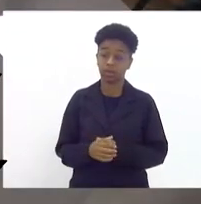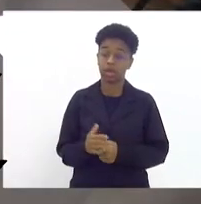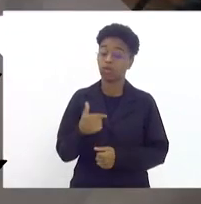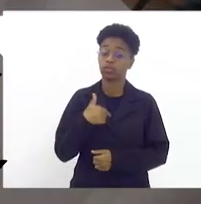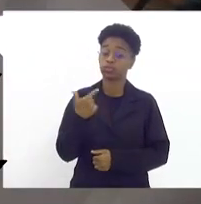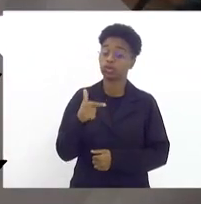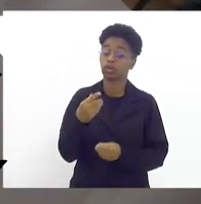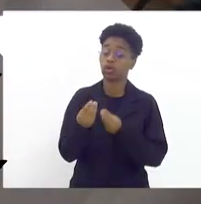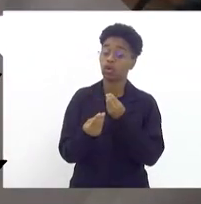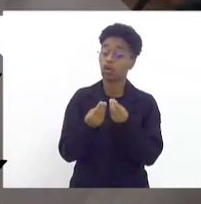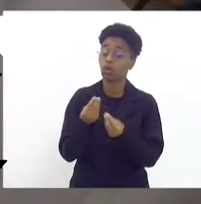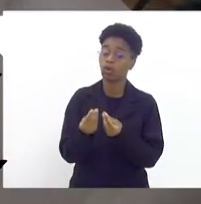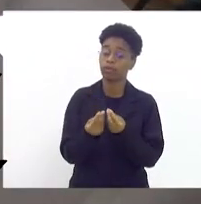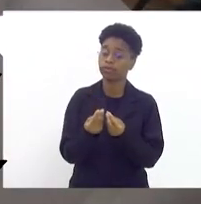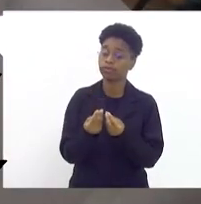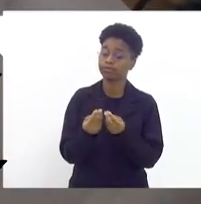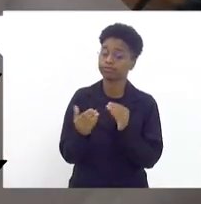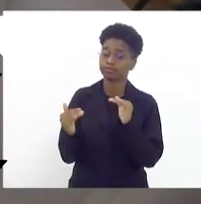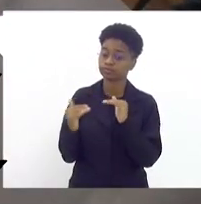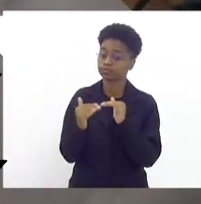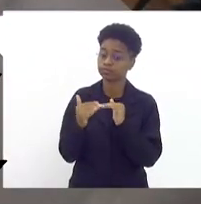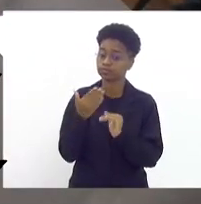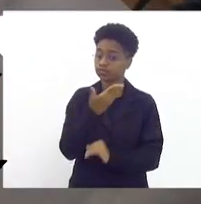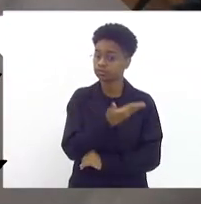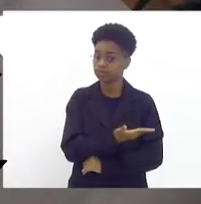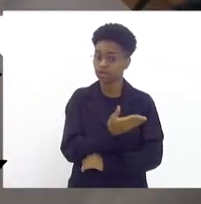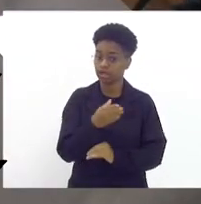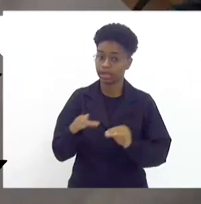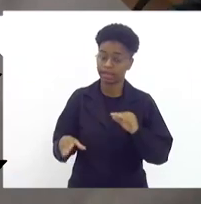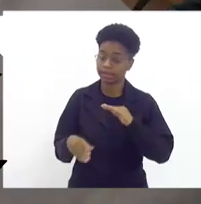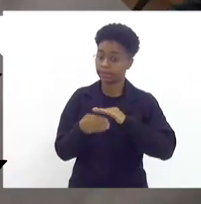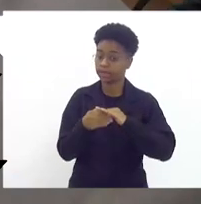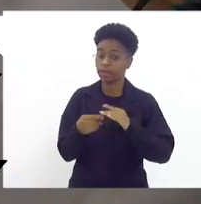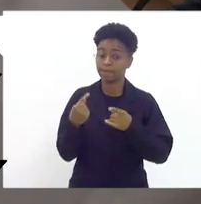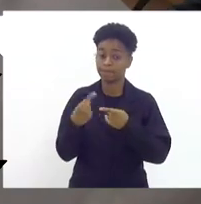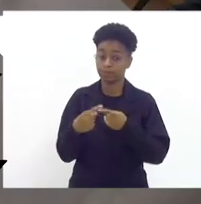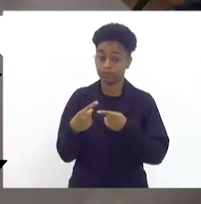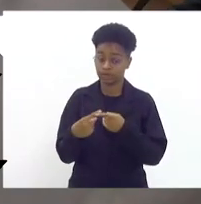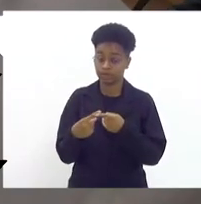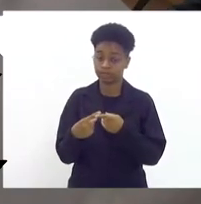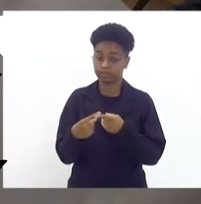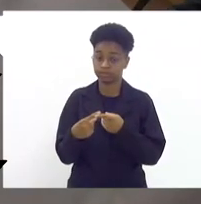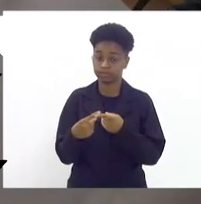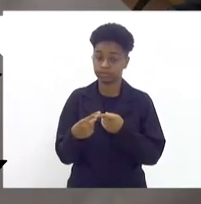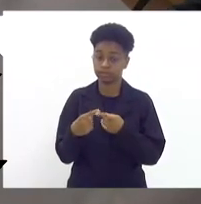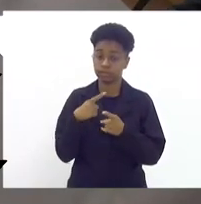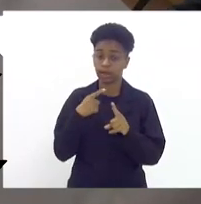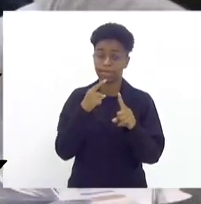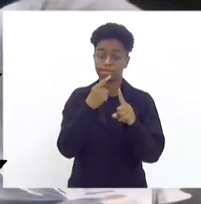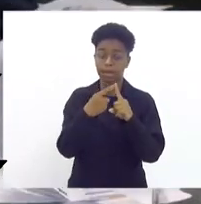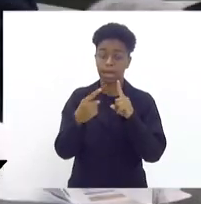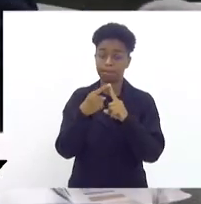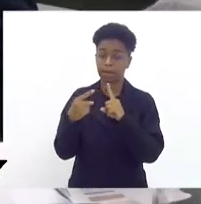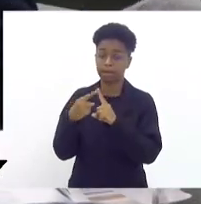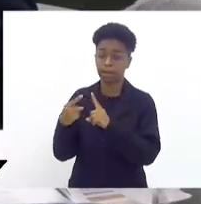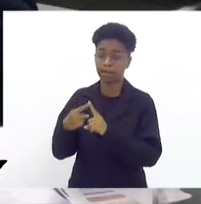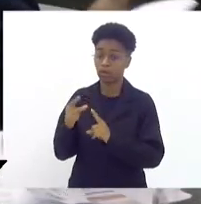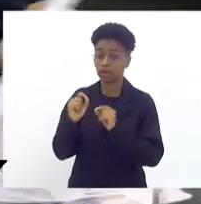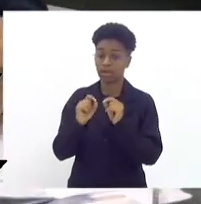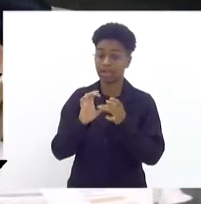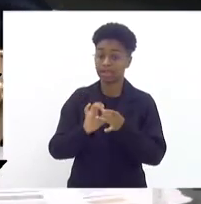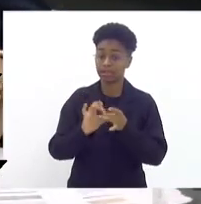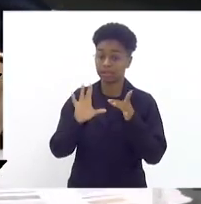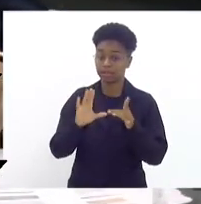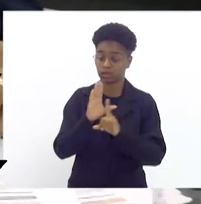como concordar, deputado Carlos Mink, com sua emenda, porque ela vai acabar fazendo uma restrição à liberdade de